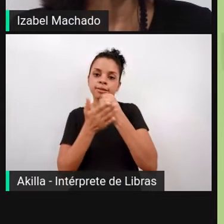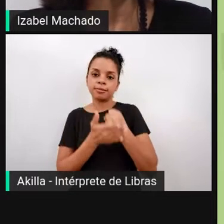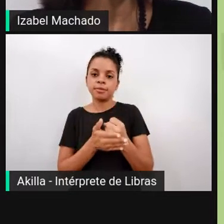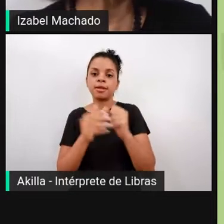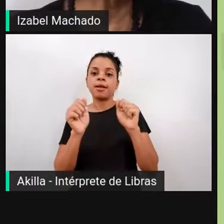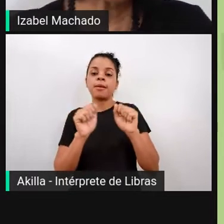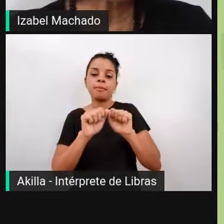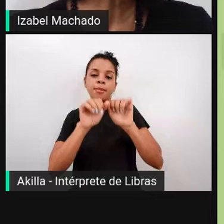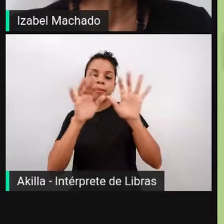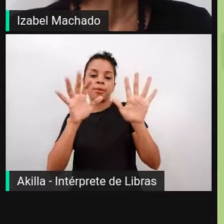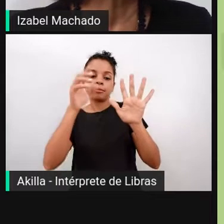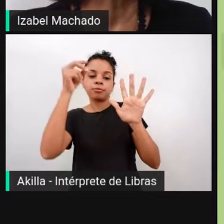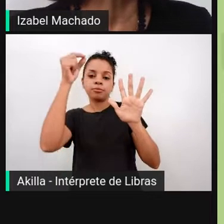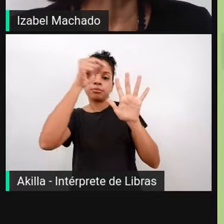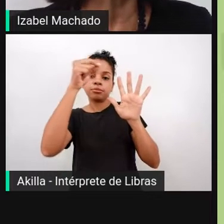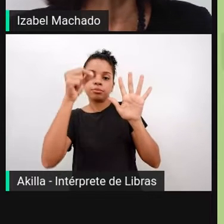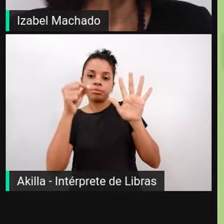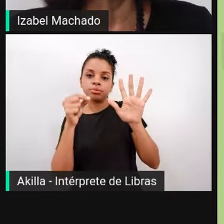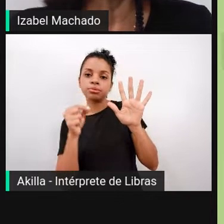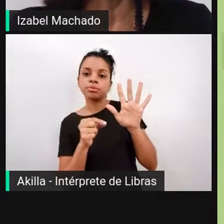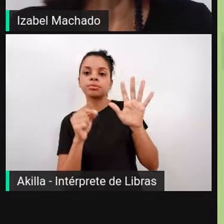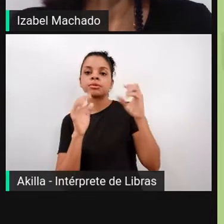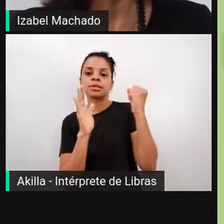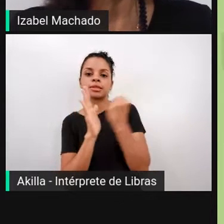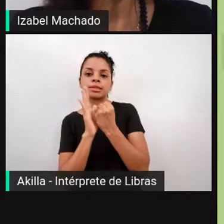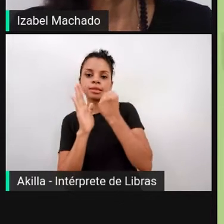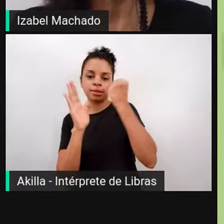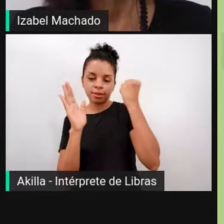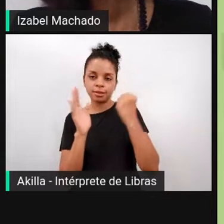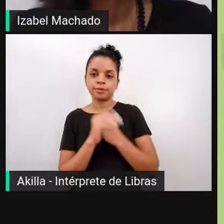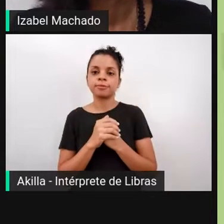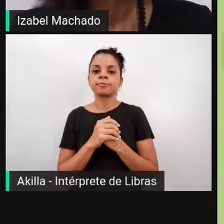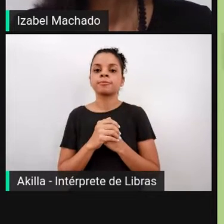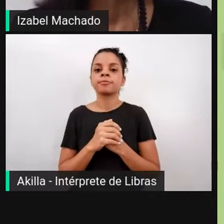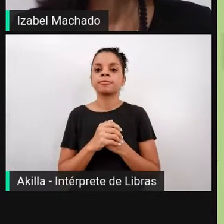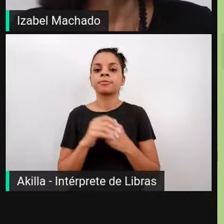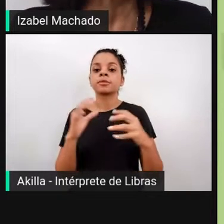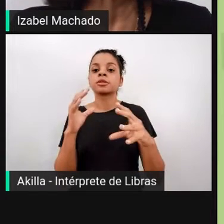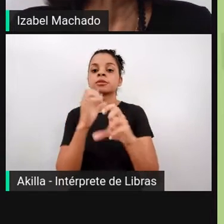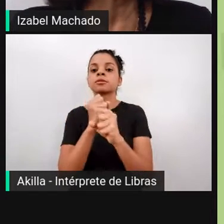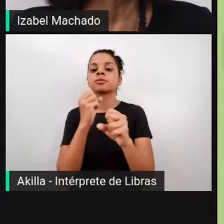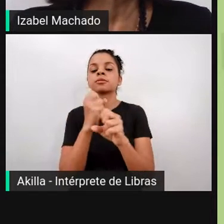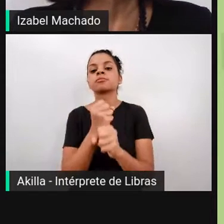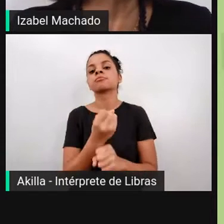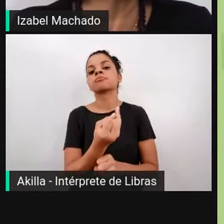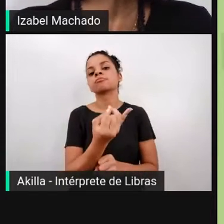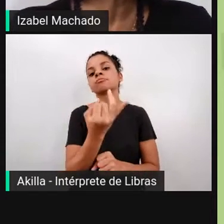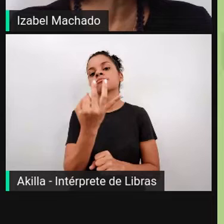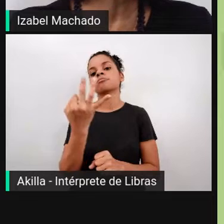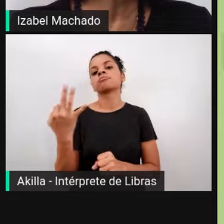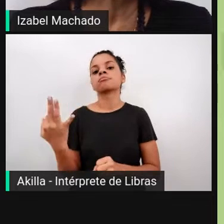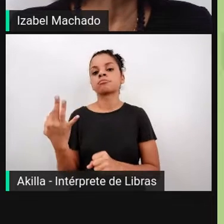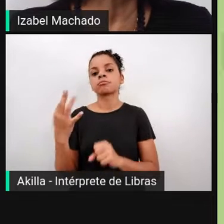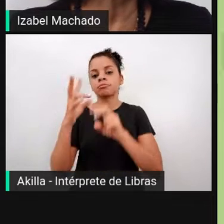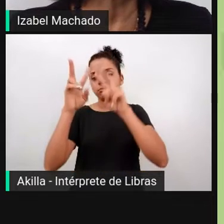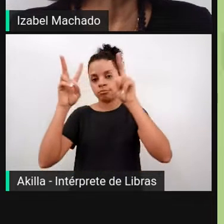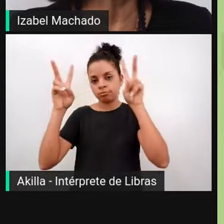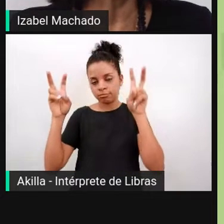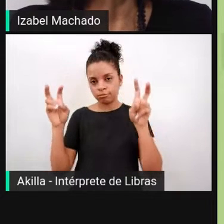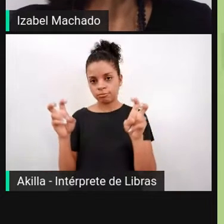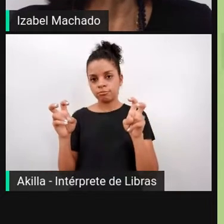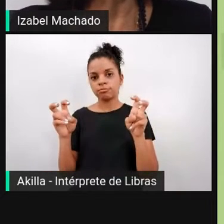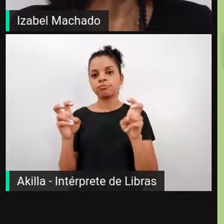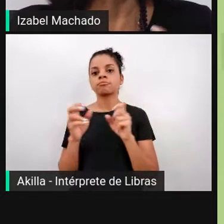de classificação, que são os chamados selos, né? A mensuração quantitativa e qualitativa dos temas tratados,